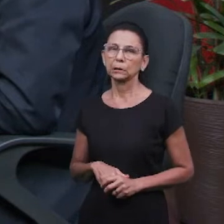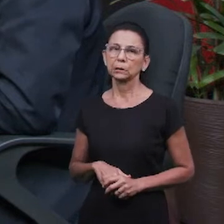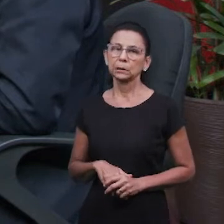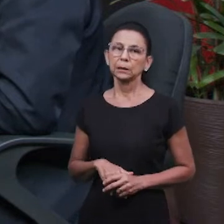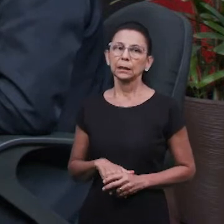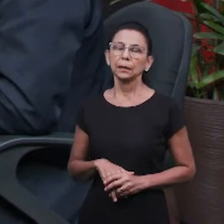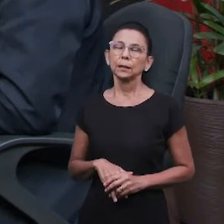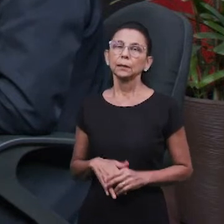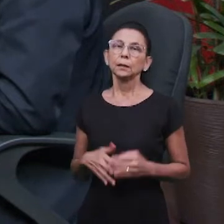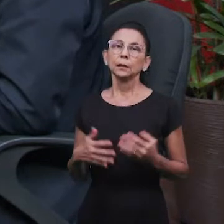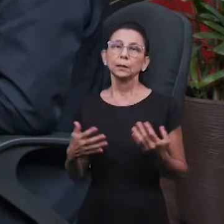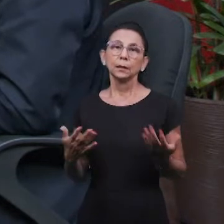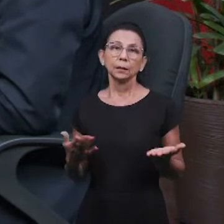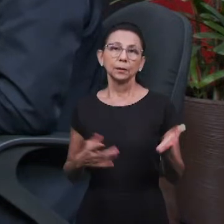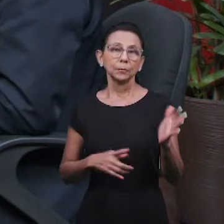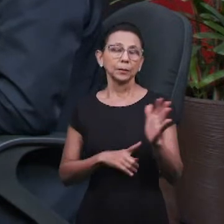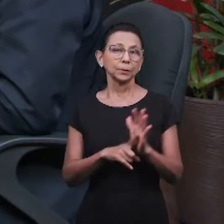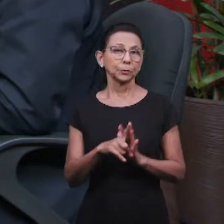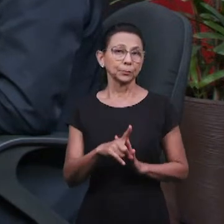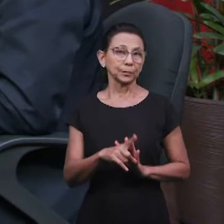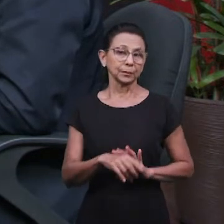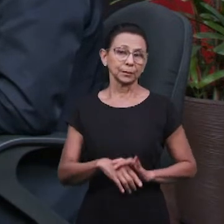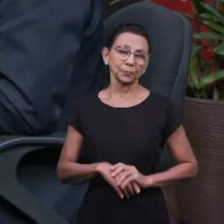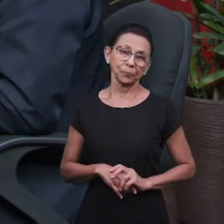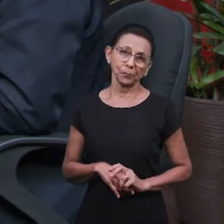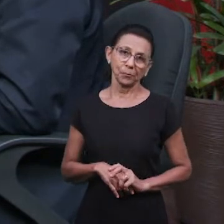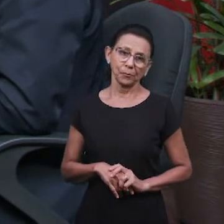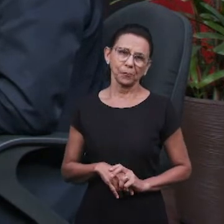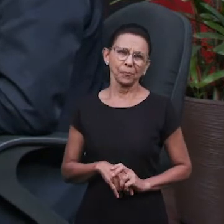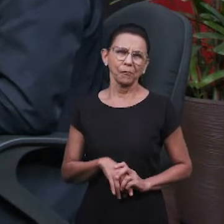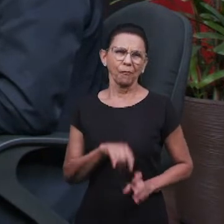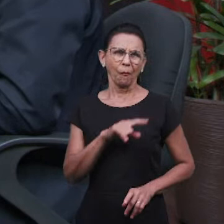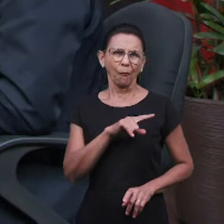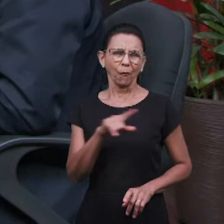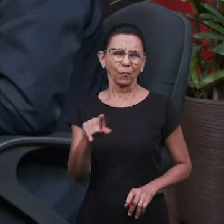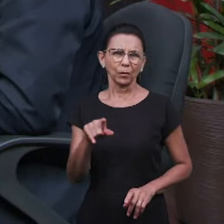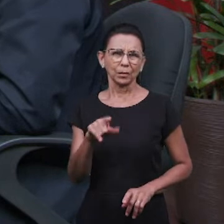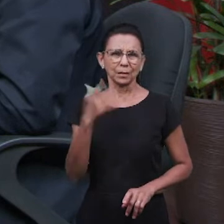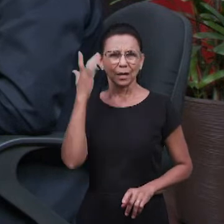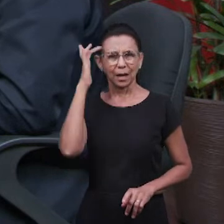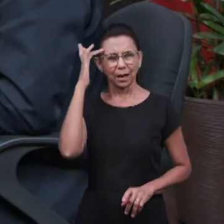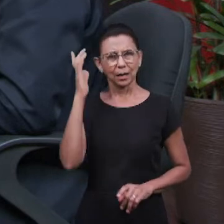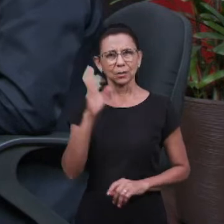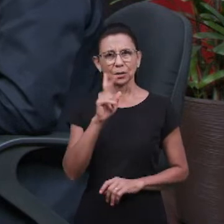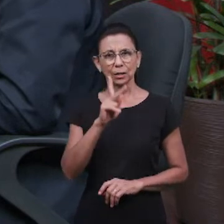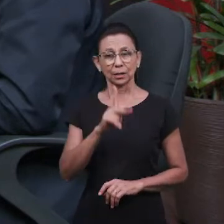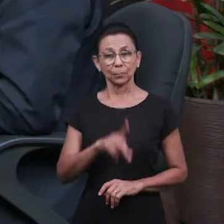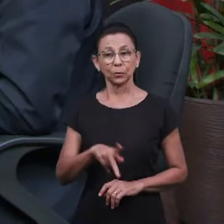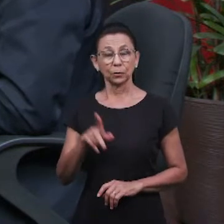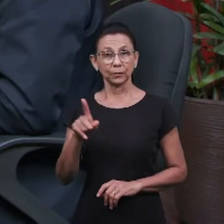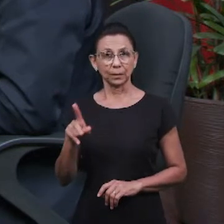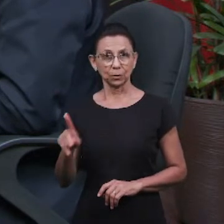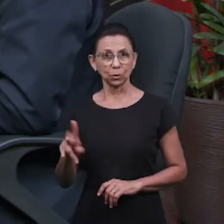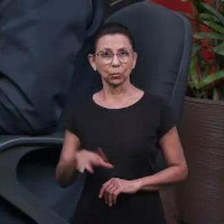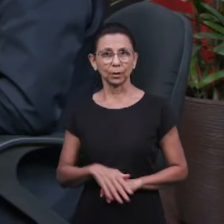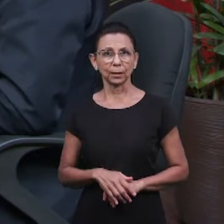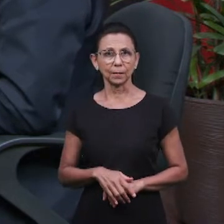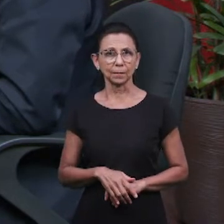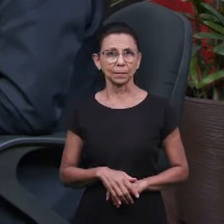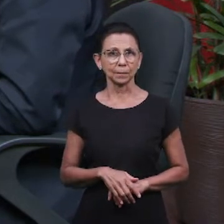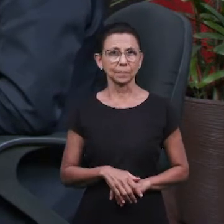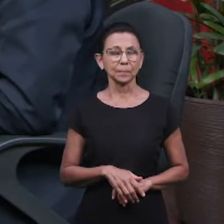que uma professora, talvez seja a pessoa mais correta, se aproxime dos pais e